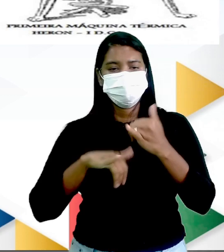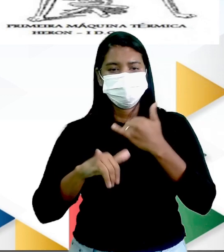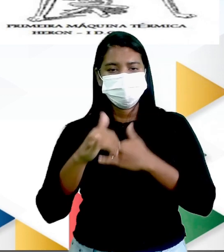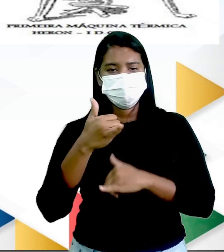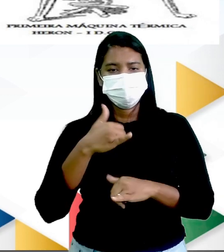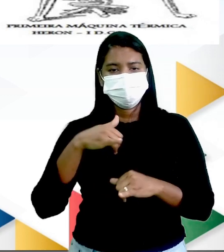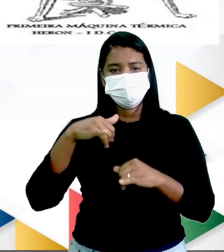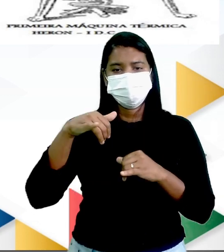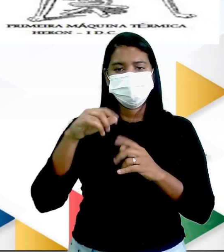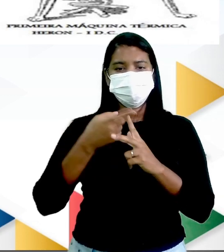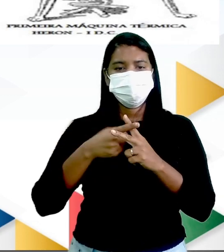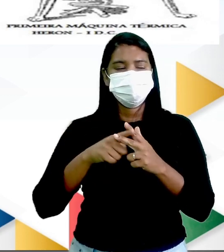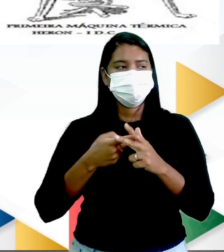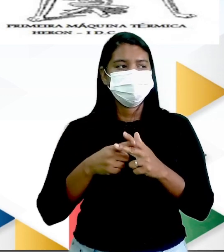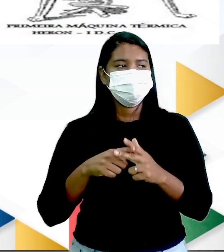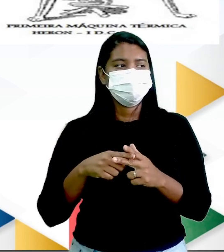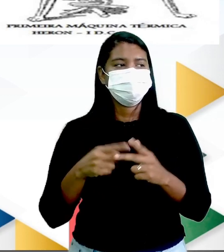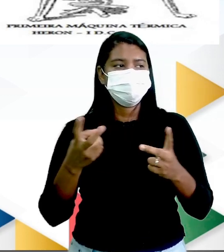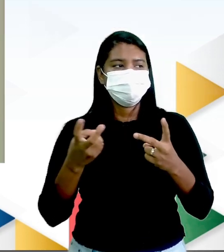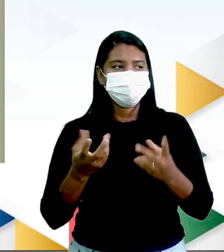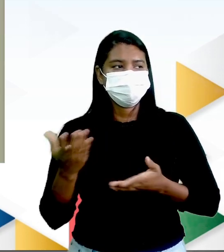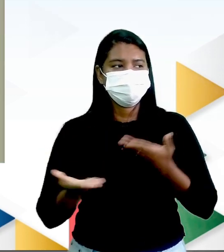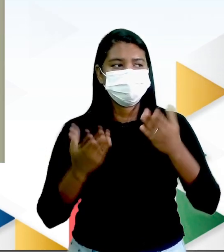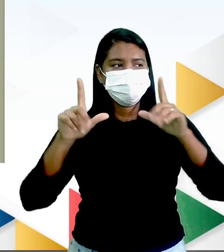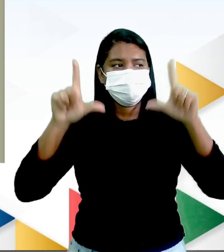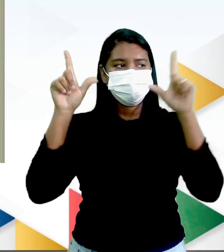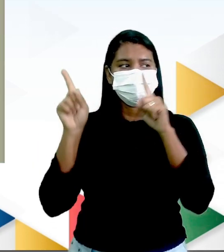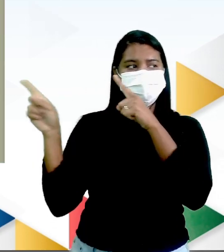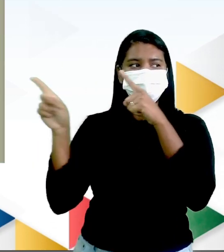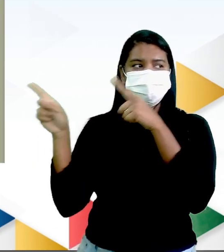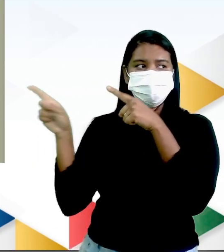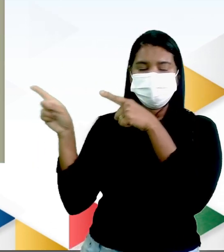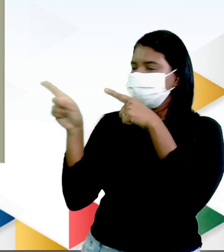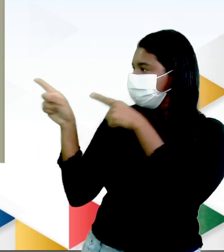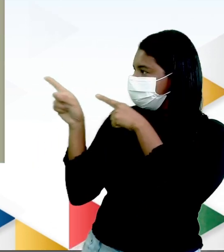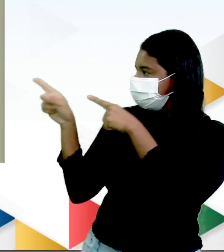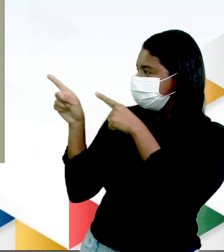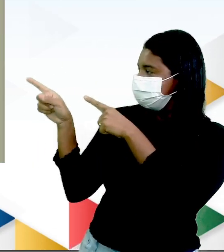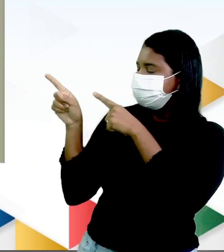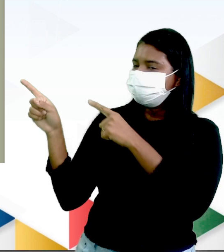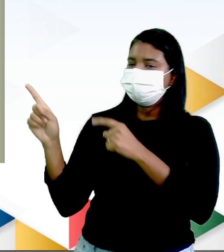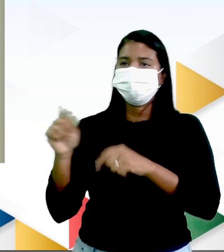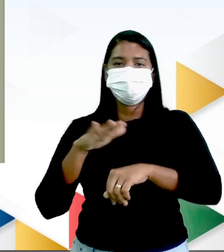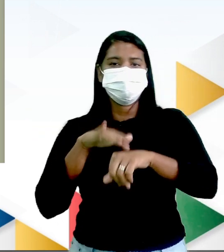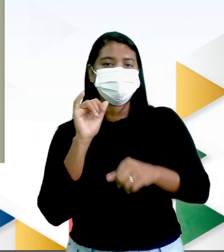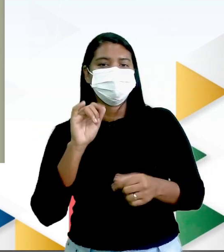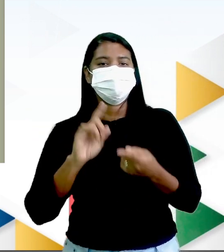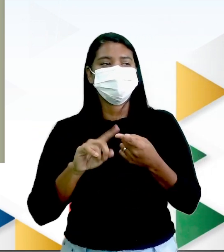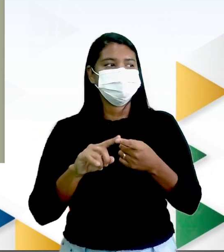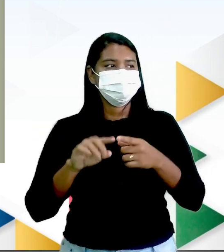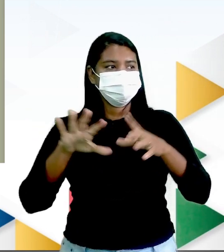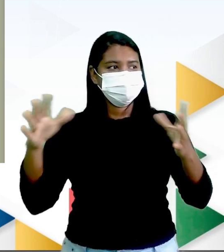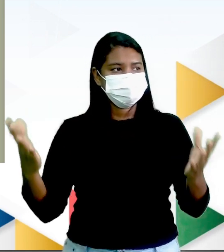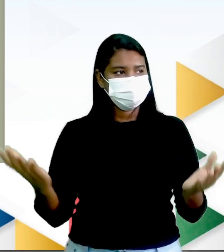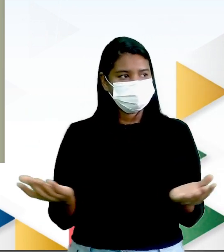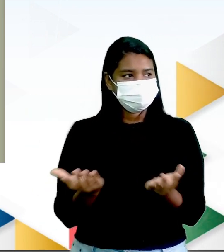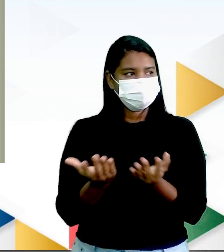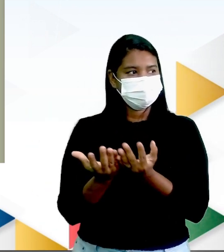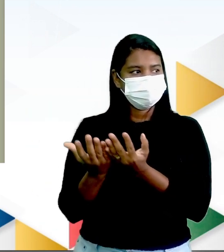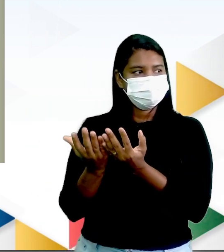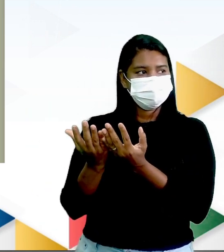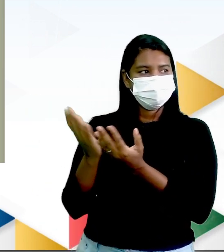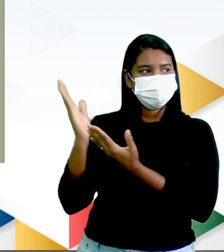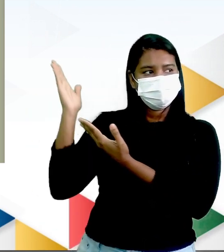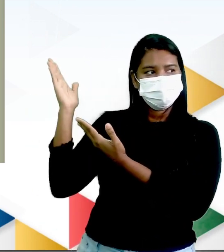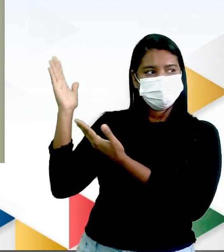energia mecânica. Você pode acompanhar em tela comigo. Temos aqui, por exemplo, a chamada caldeira. Veja ali, fique